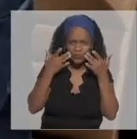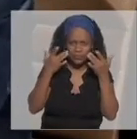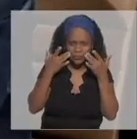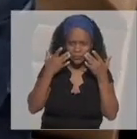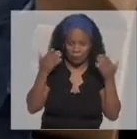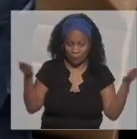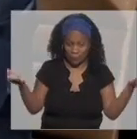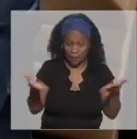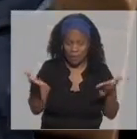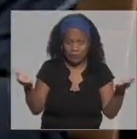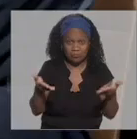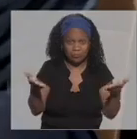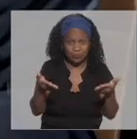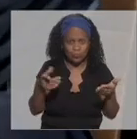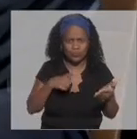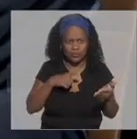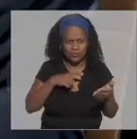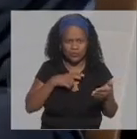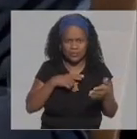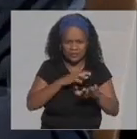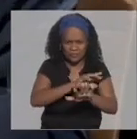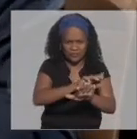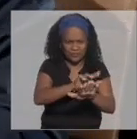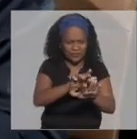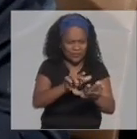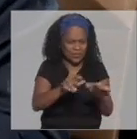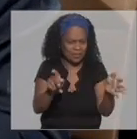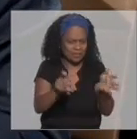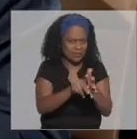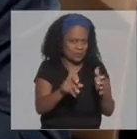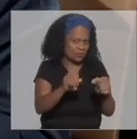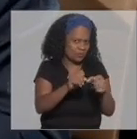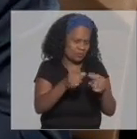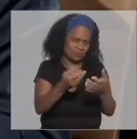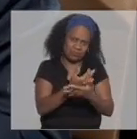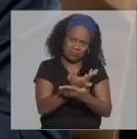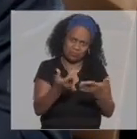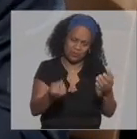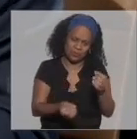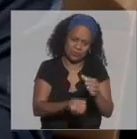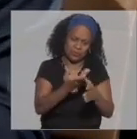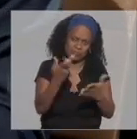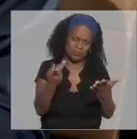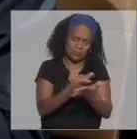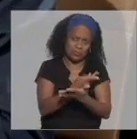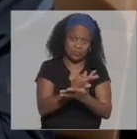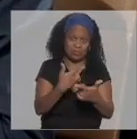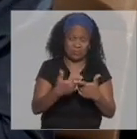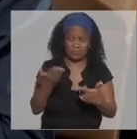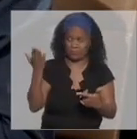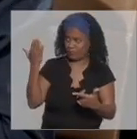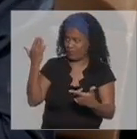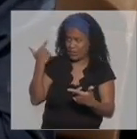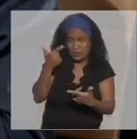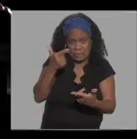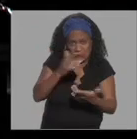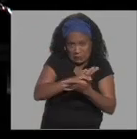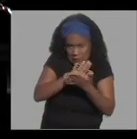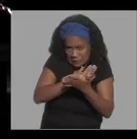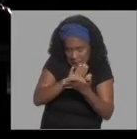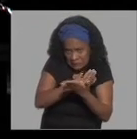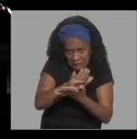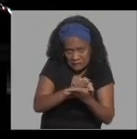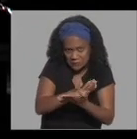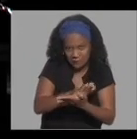teatros negros e que graças a deus tem várias produções acontecendo antigamente a gente tinha nada a desejar